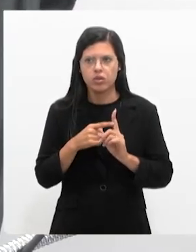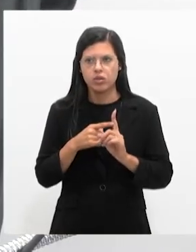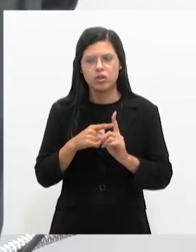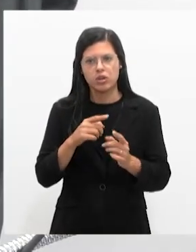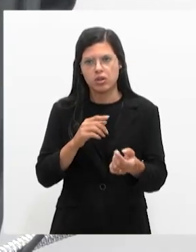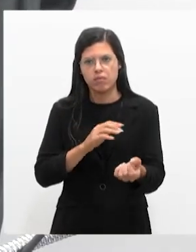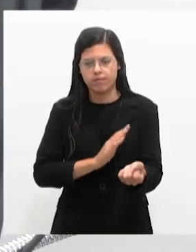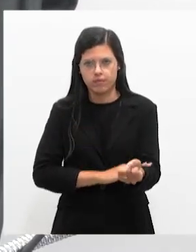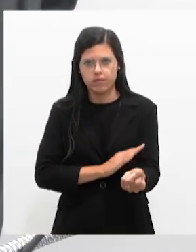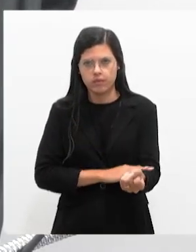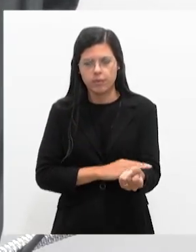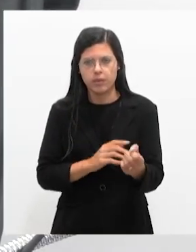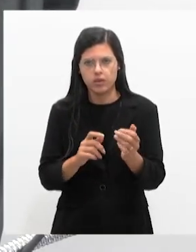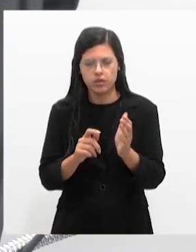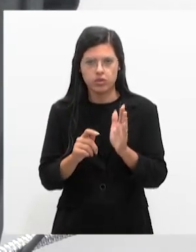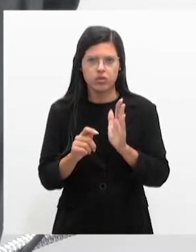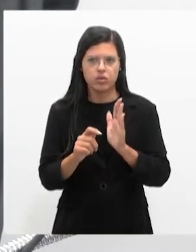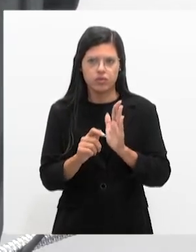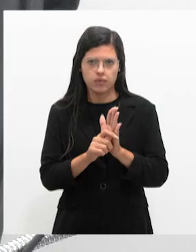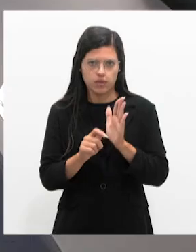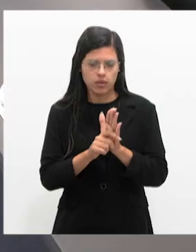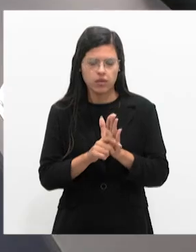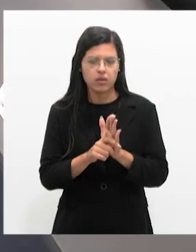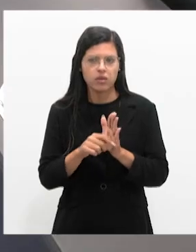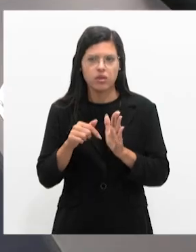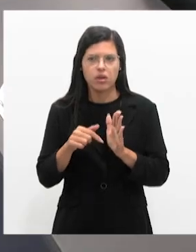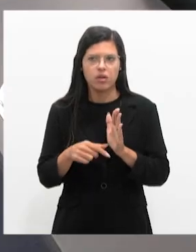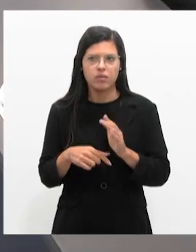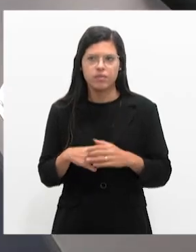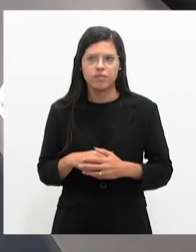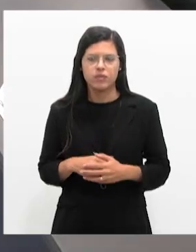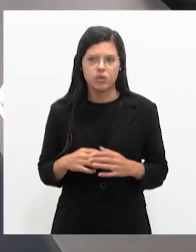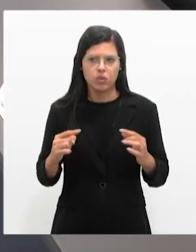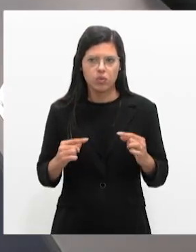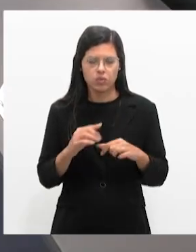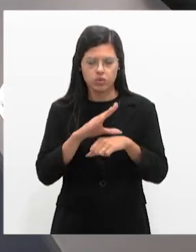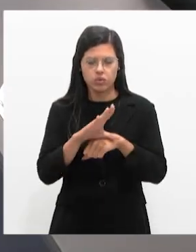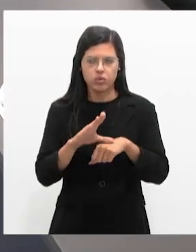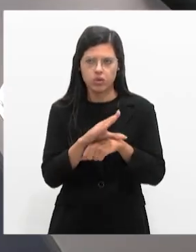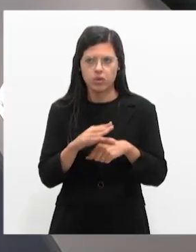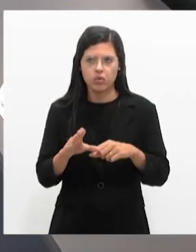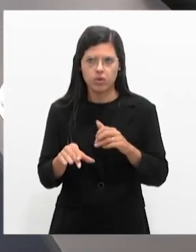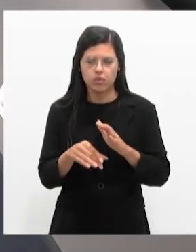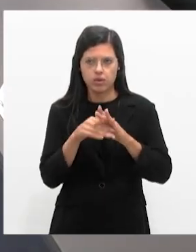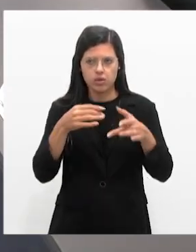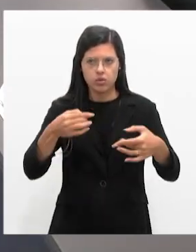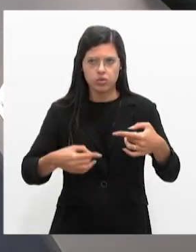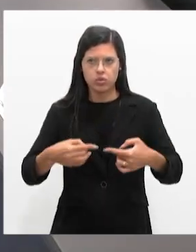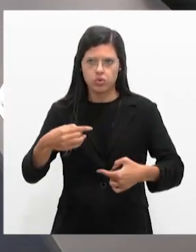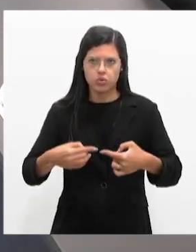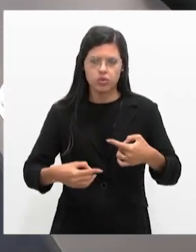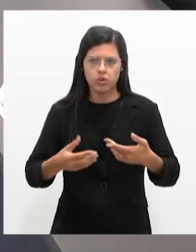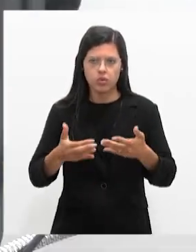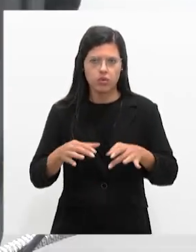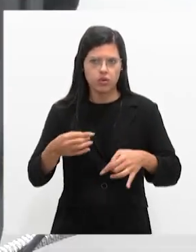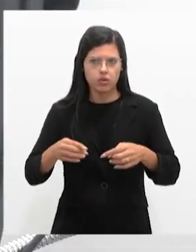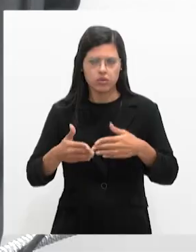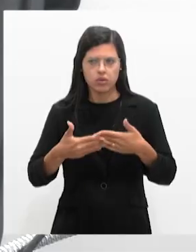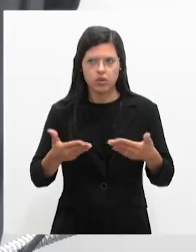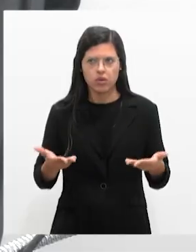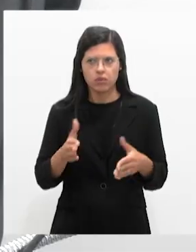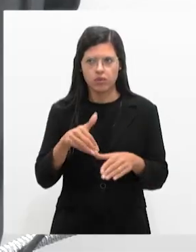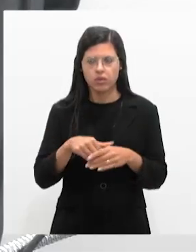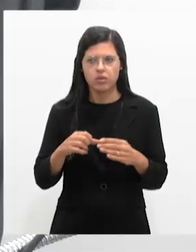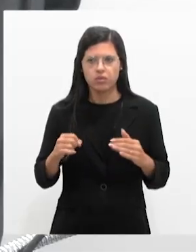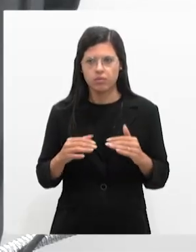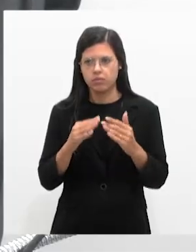Fred Pacheco, relator. Parecer pela constitucionalidade com emenda. Em discussão. Não havendo quem queira discutir, encerrada a discussão, em votação, os senhores